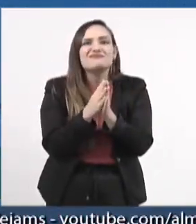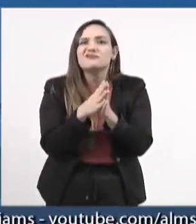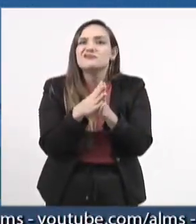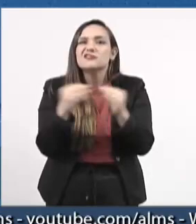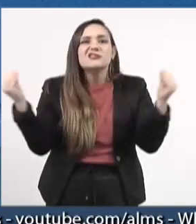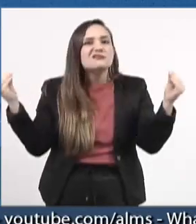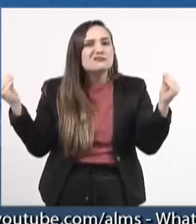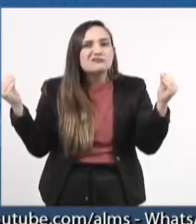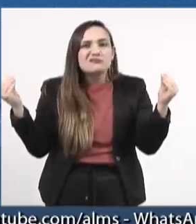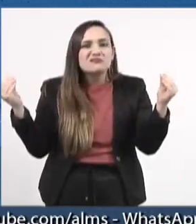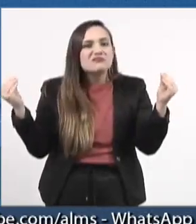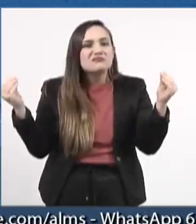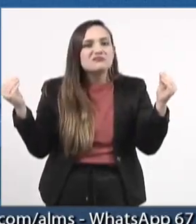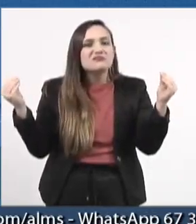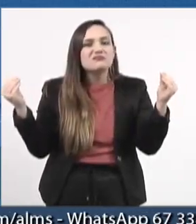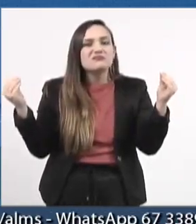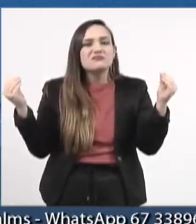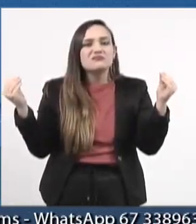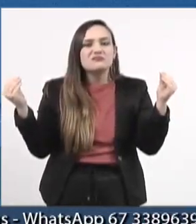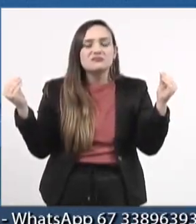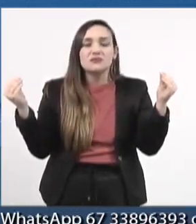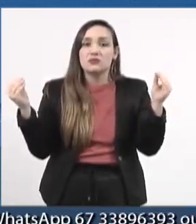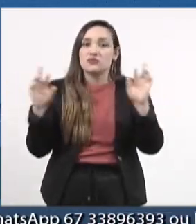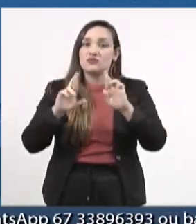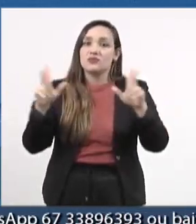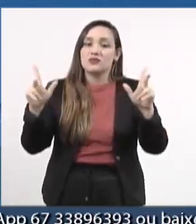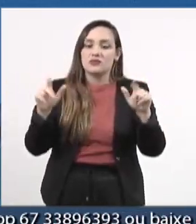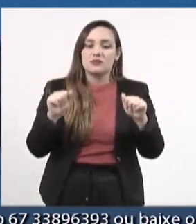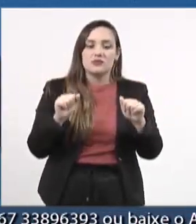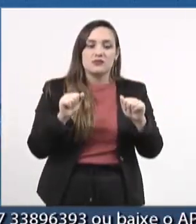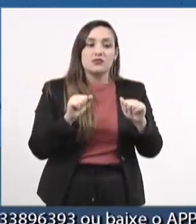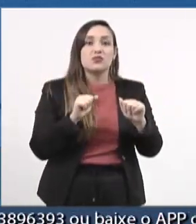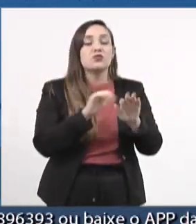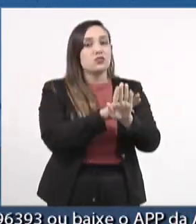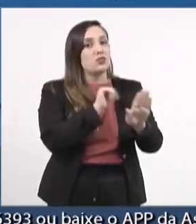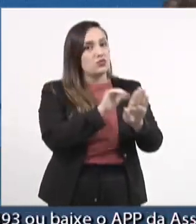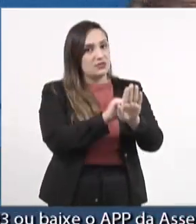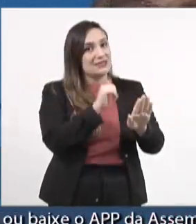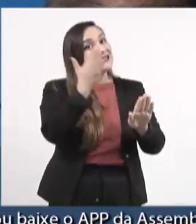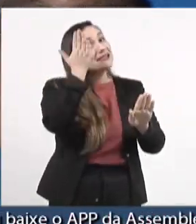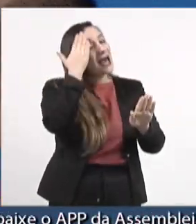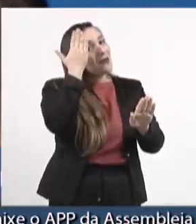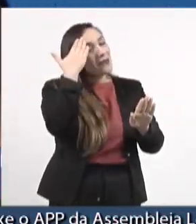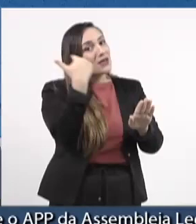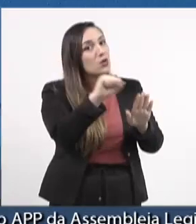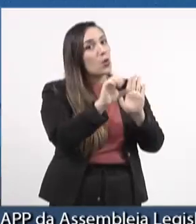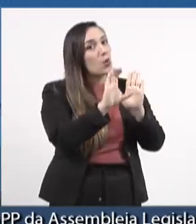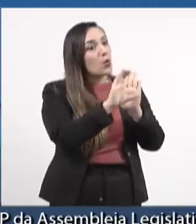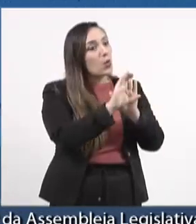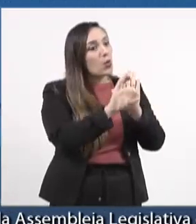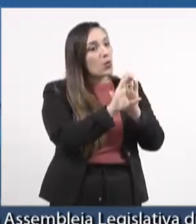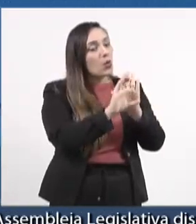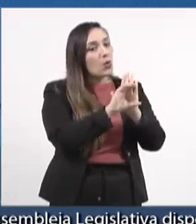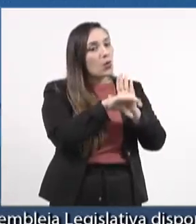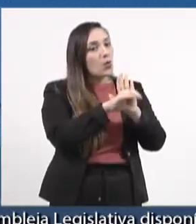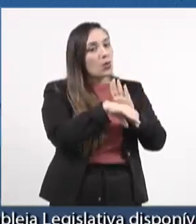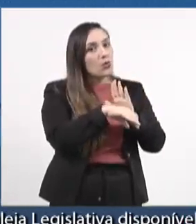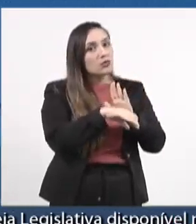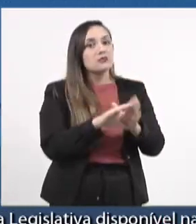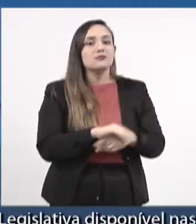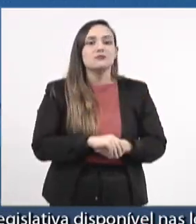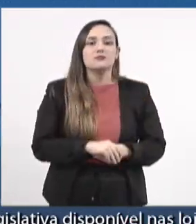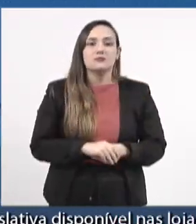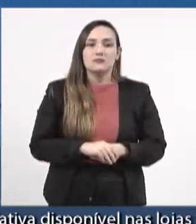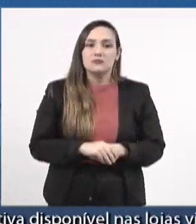discute a doutrina do saber, é o papel do professor. Tanto é que o ensino